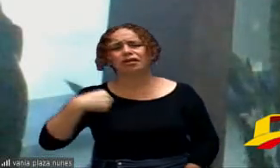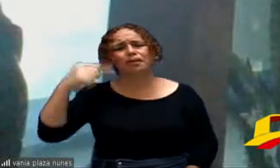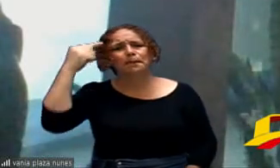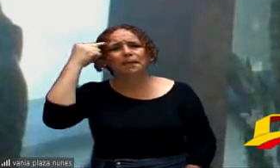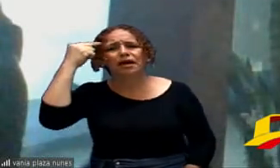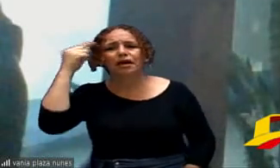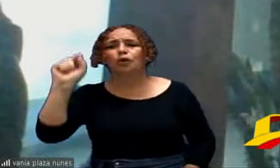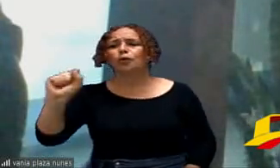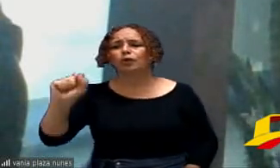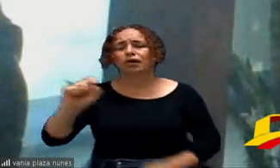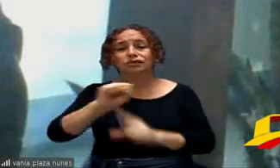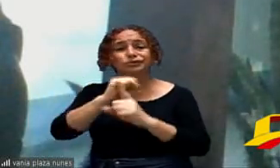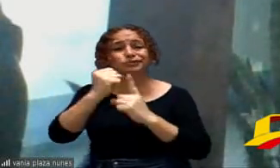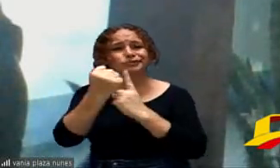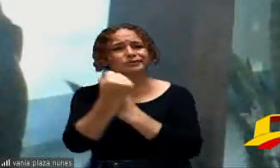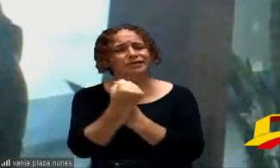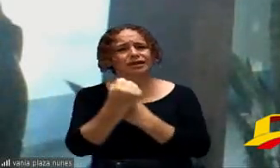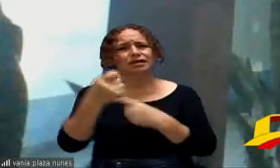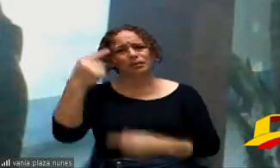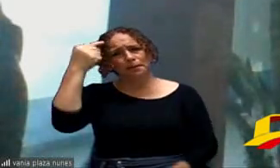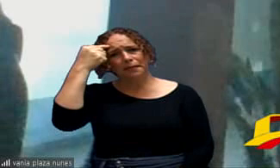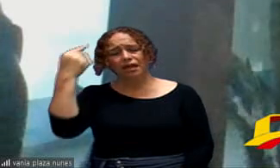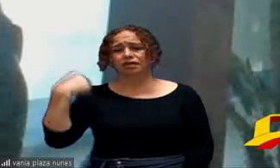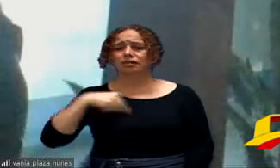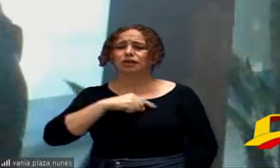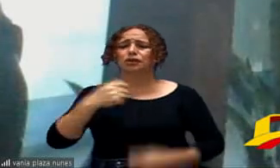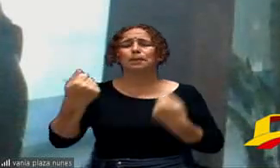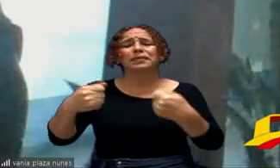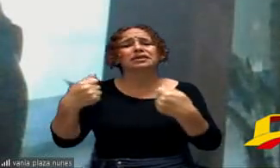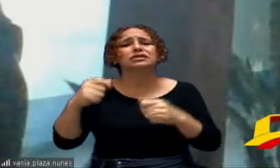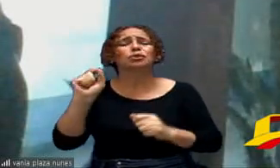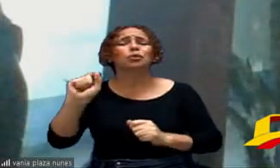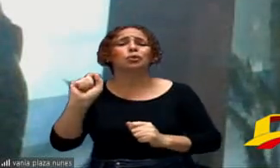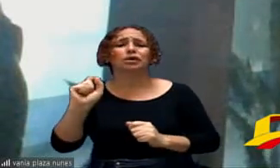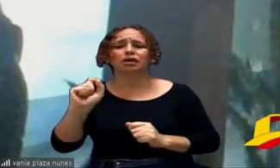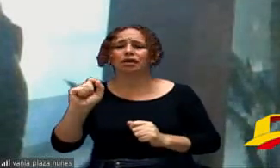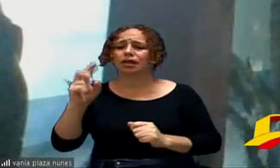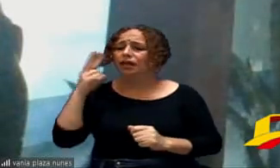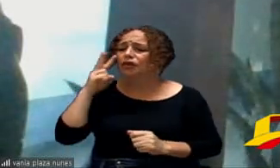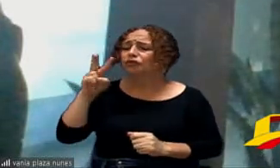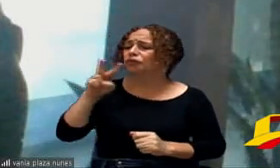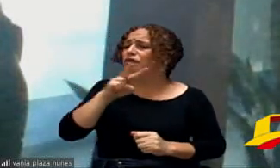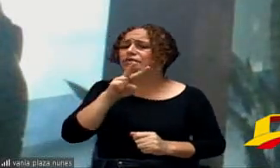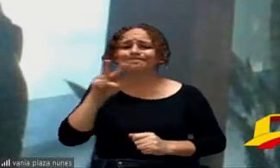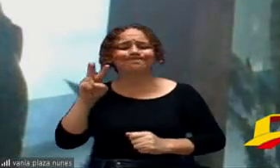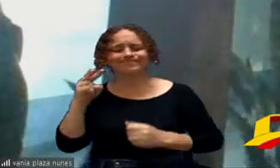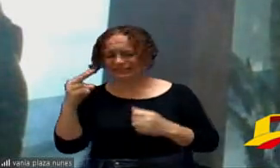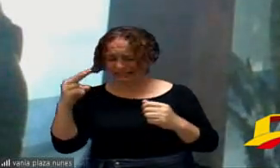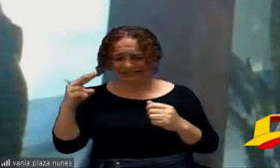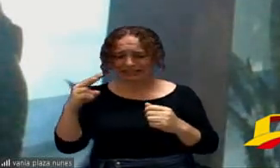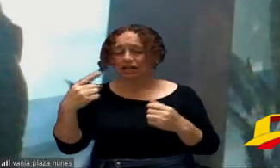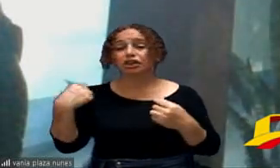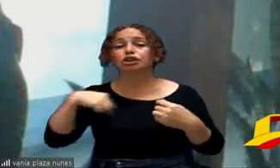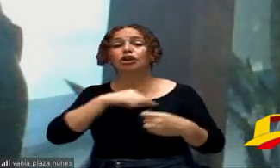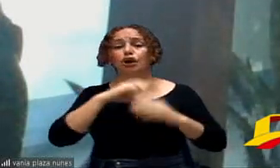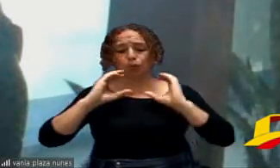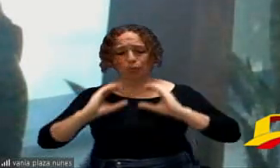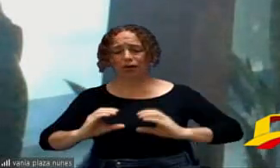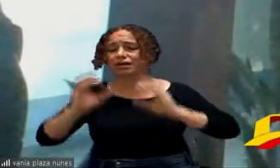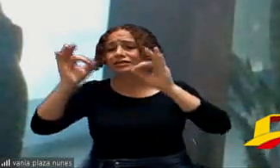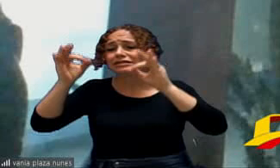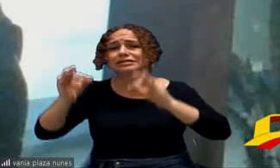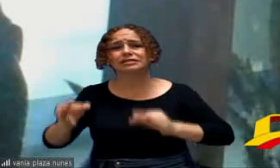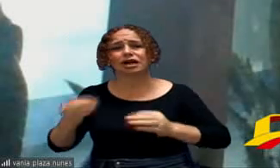coloca numa situação de que temos que olhar e saber que nós não estamos fazendo as coisas certas pelos animais há muito